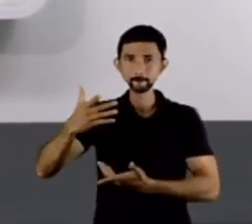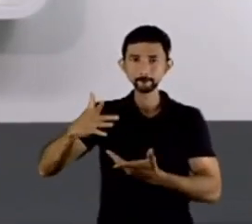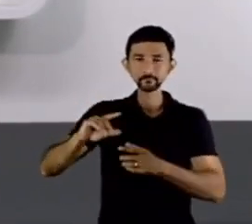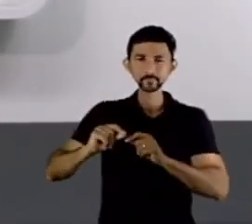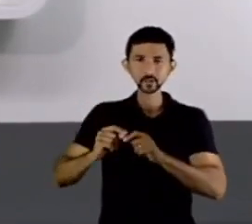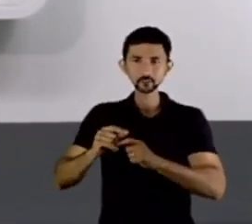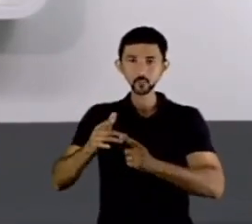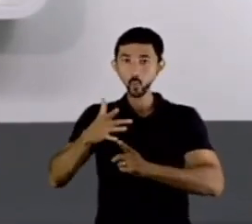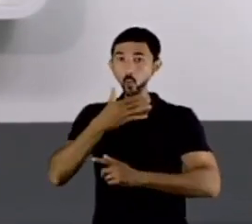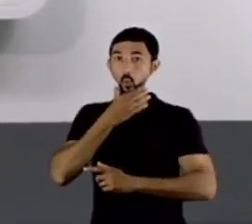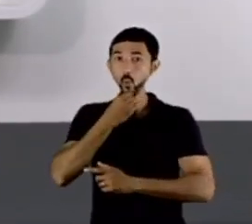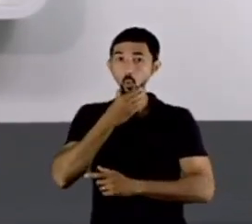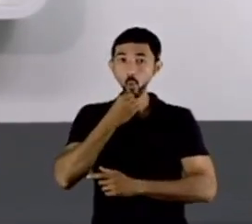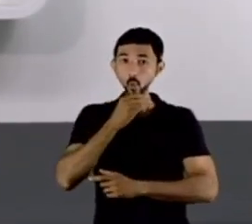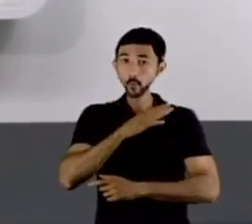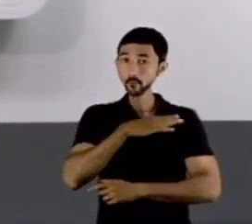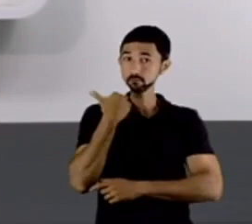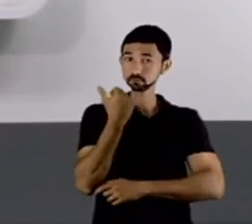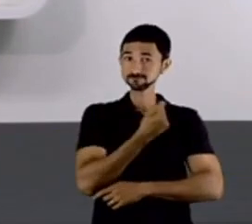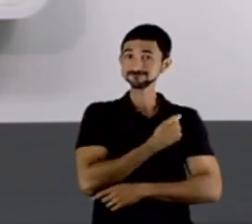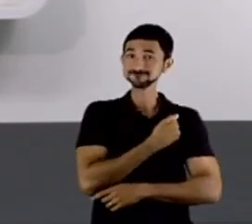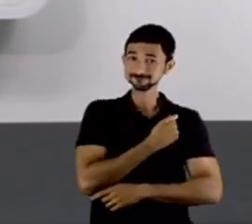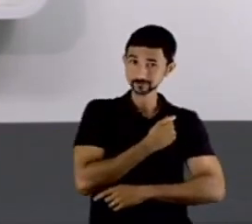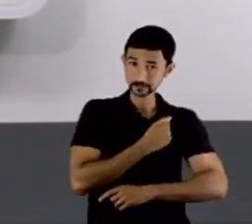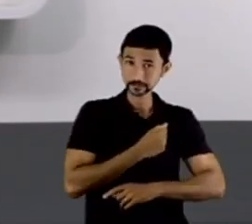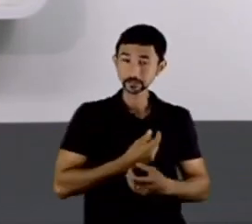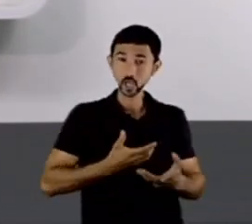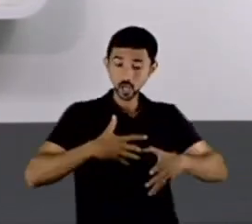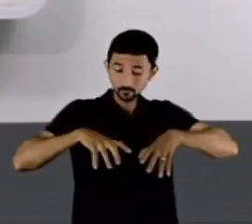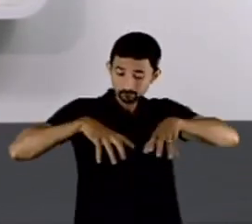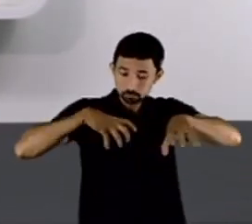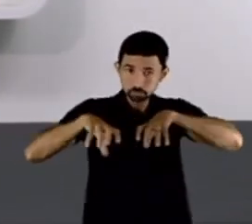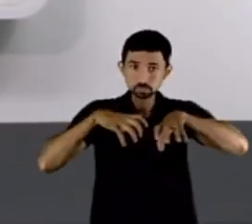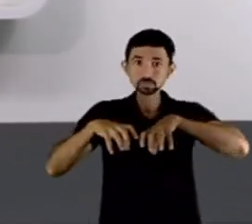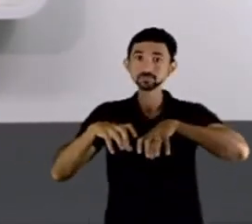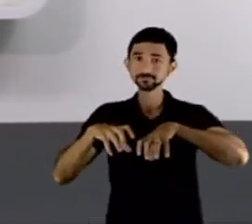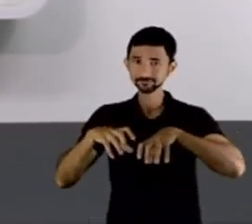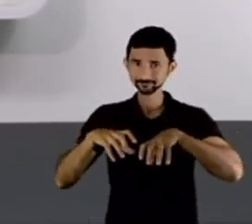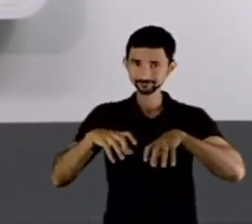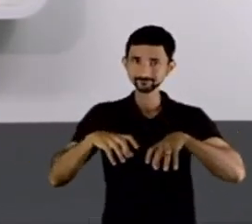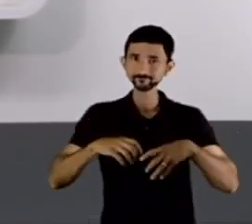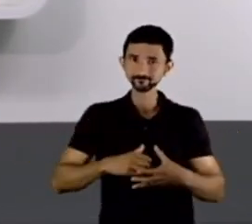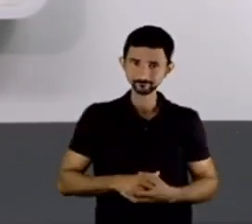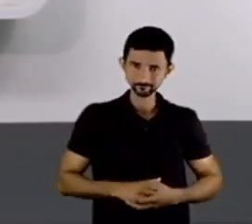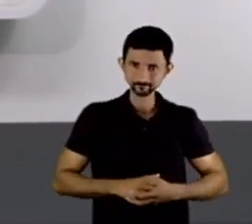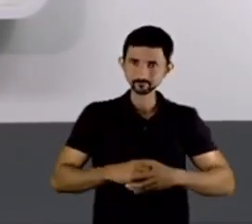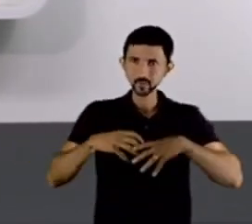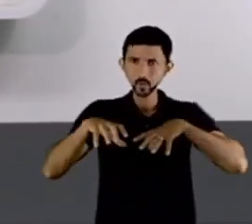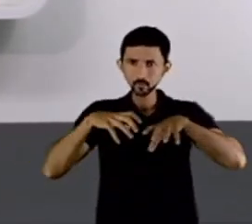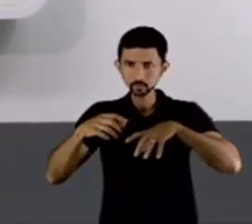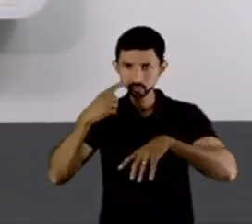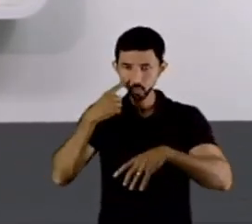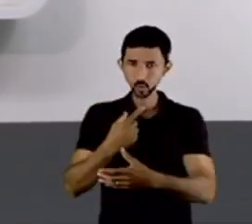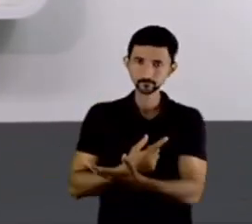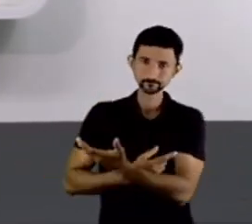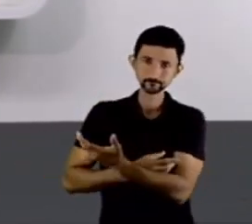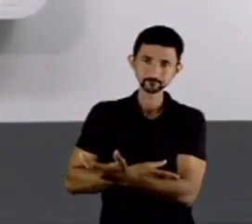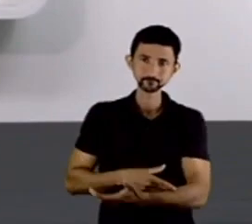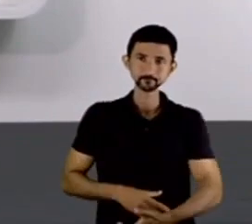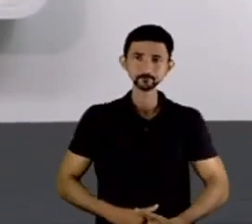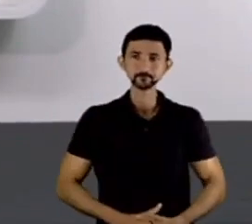Pessoa é assassinado, causa uma comoção. Tá? Causa uma comoção. Vamos ver aqui,